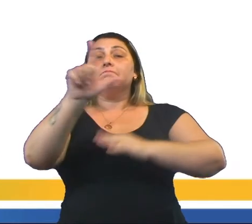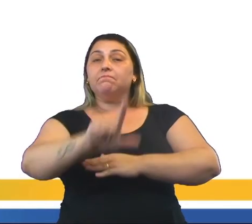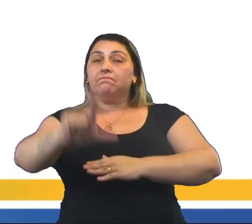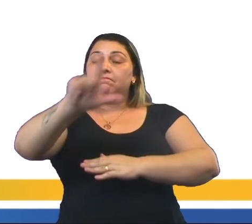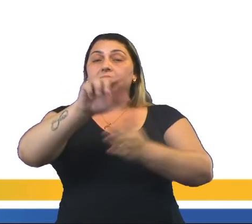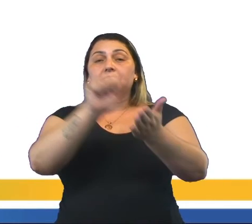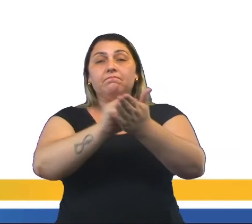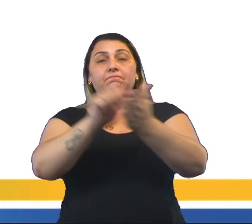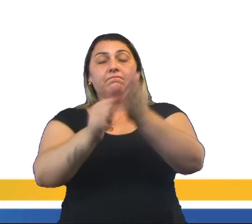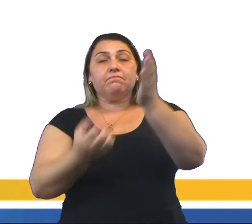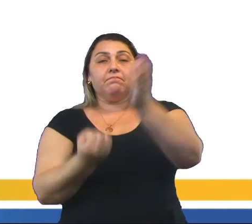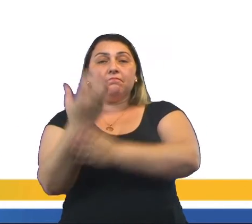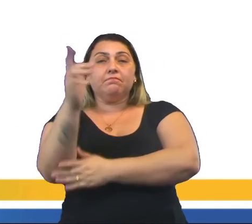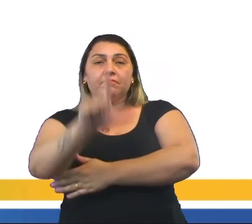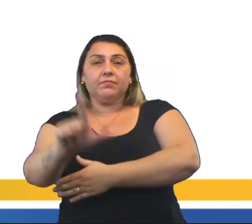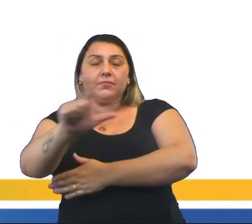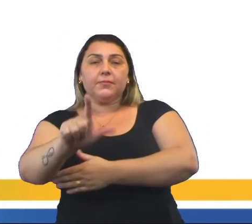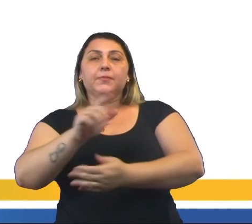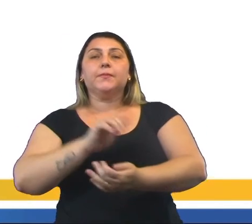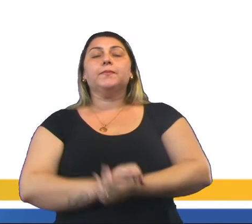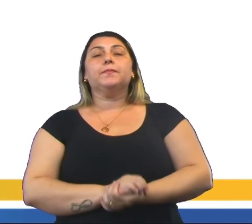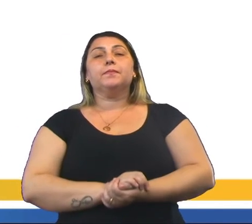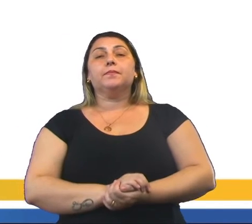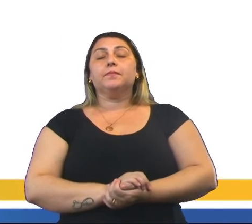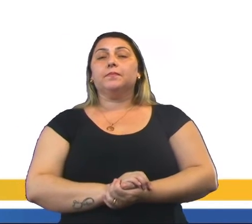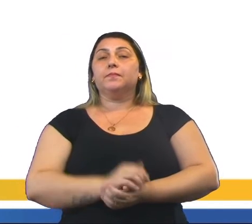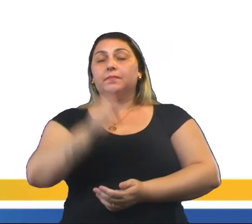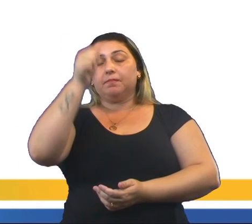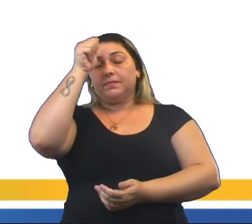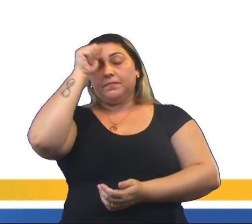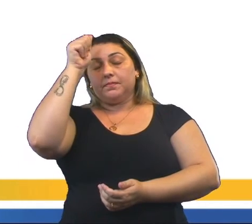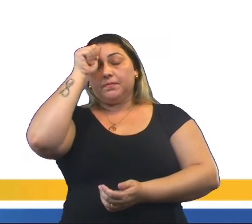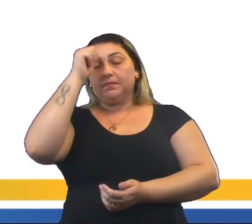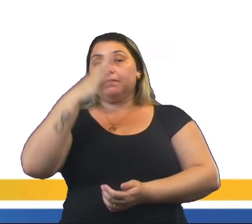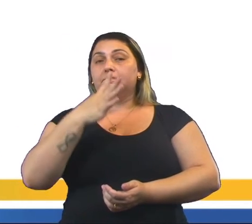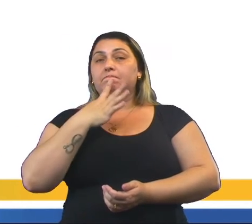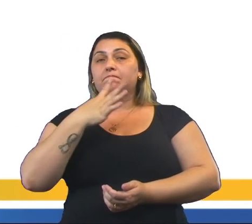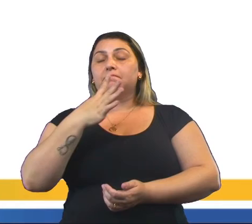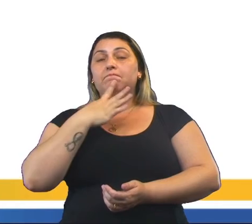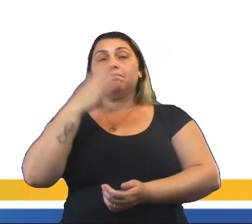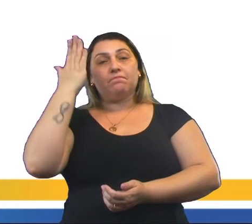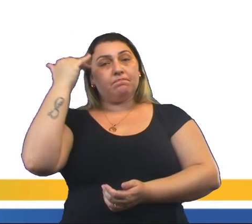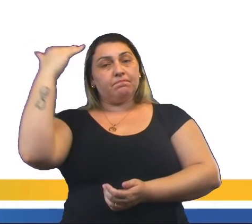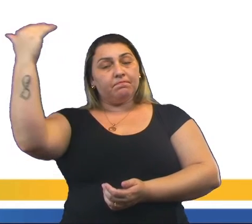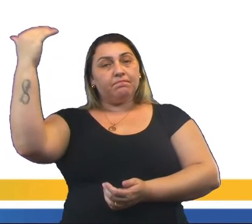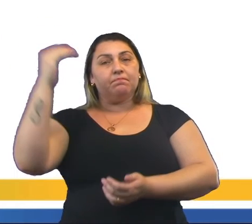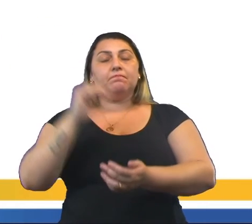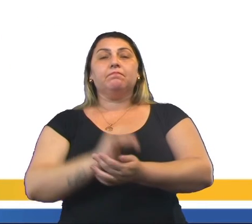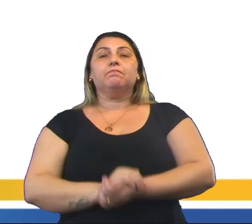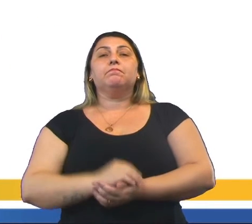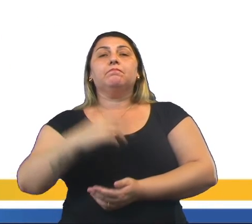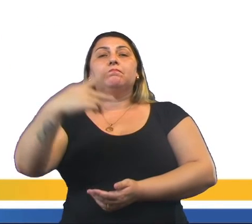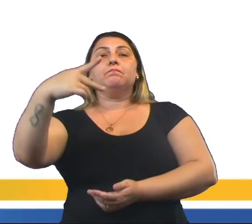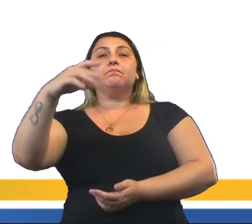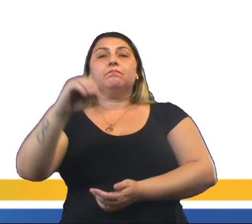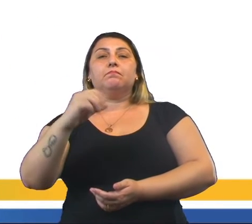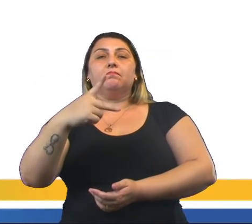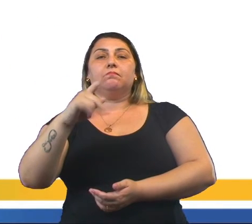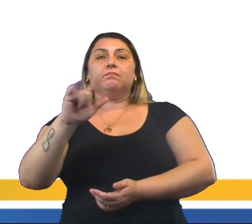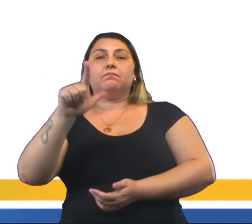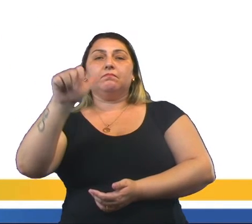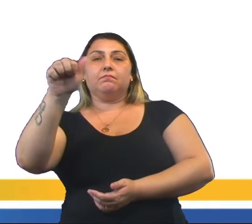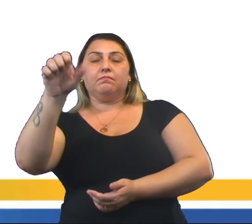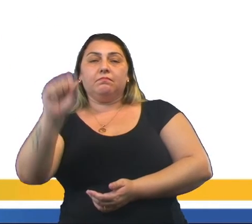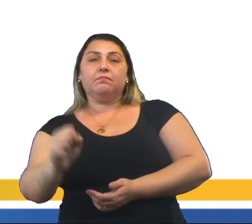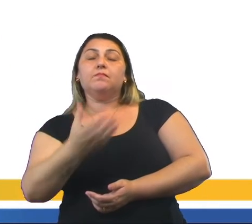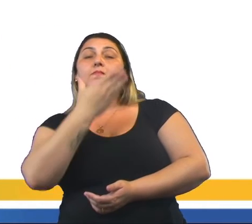às produções literárias. Tanto que sua obra muito conhecida e famosa, né, As Pupilas do Senhor Reitor, é